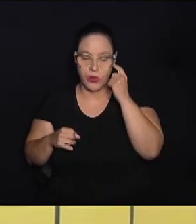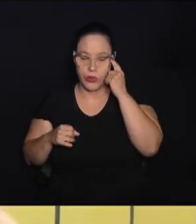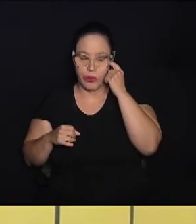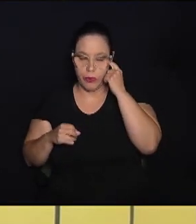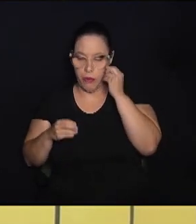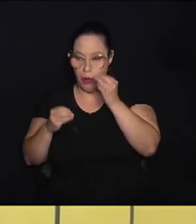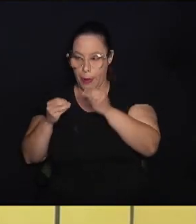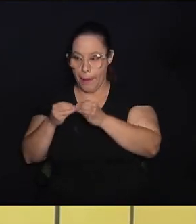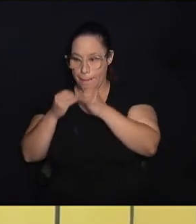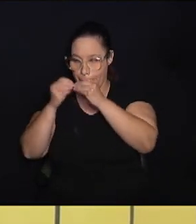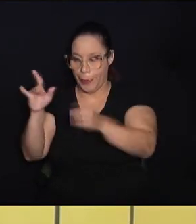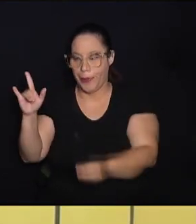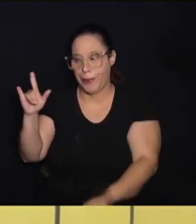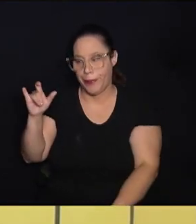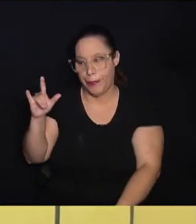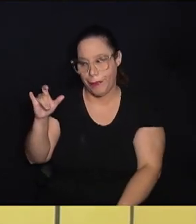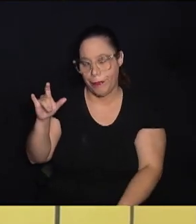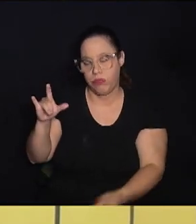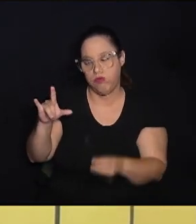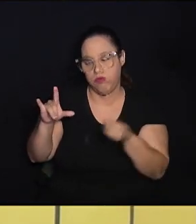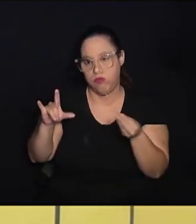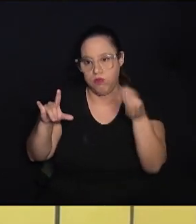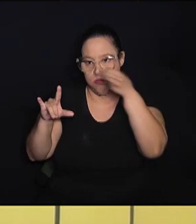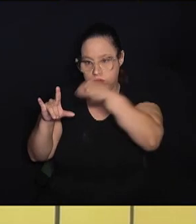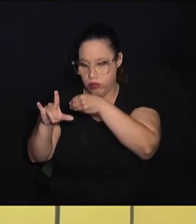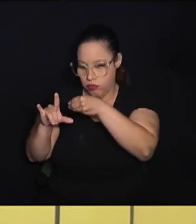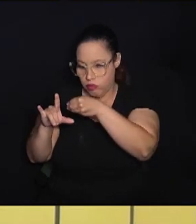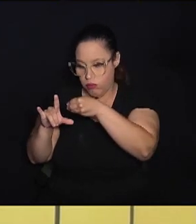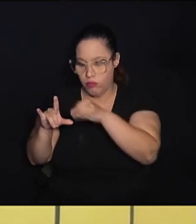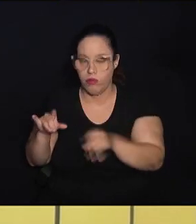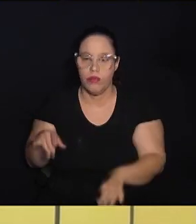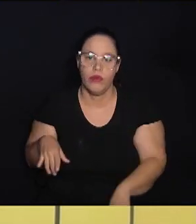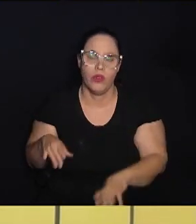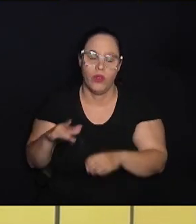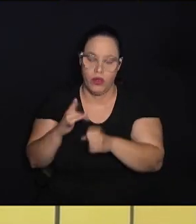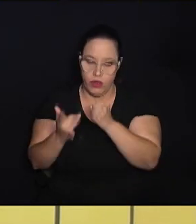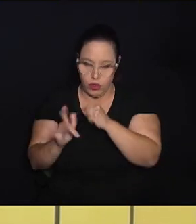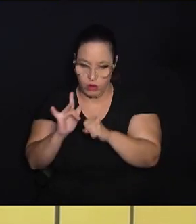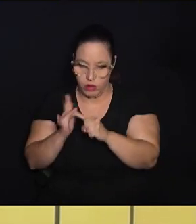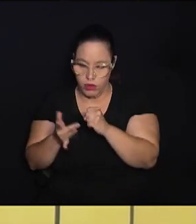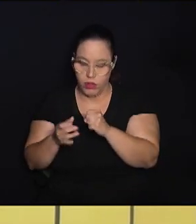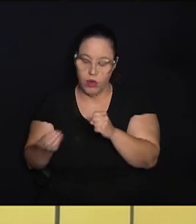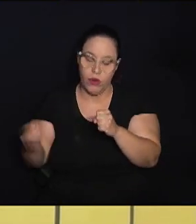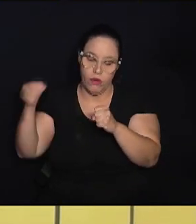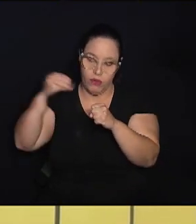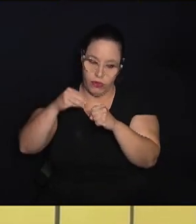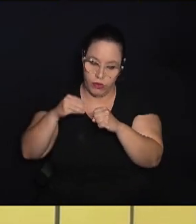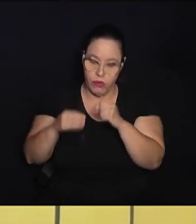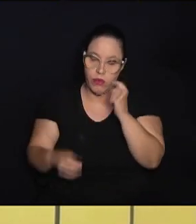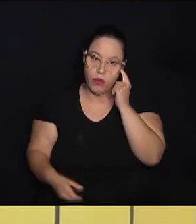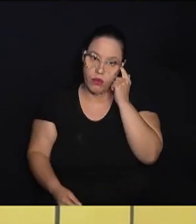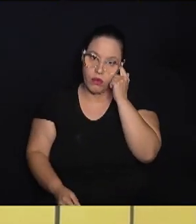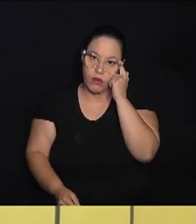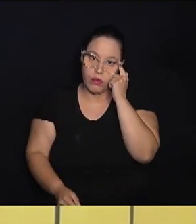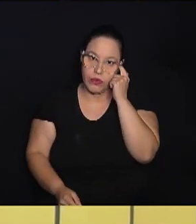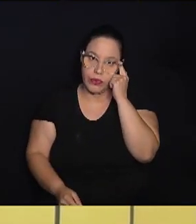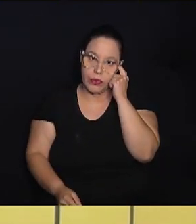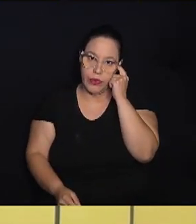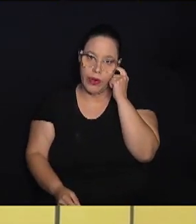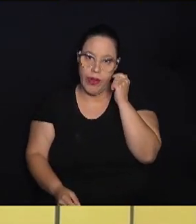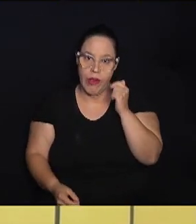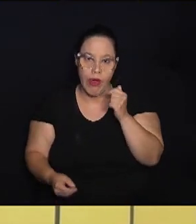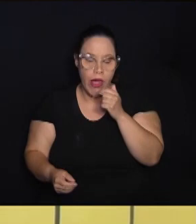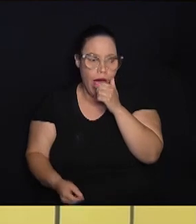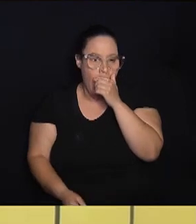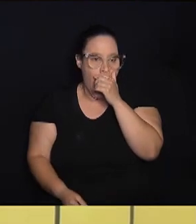publicar no Instagram nome numa página E aí a única coisa que eu vou falar para você é assim não ficar e eu concordo que